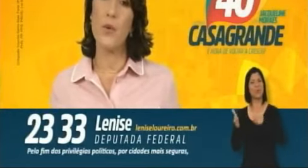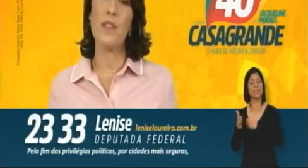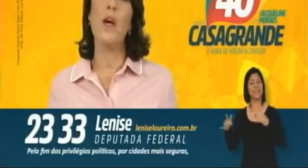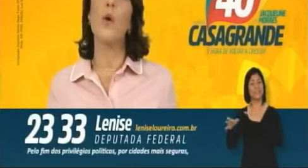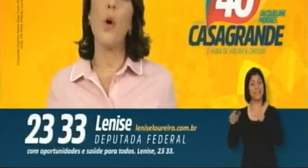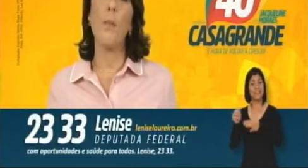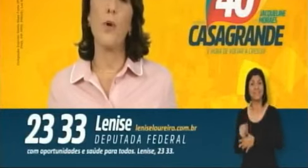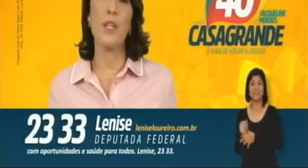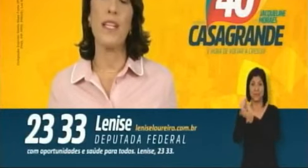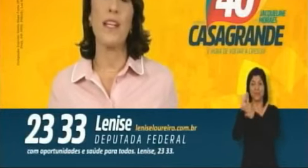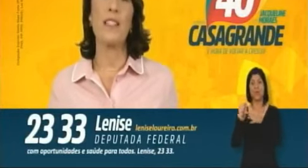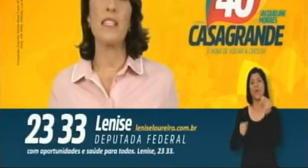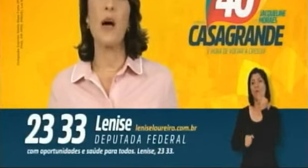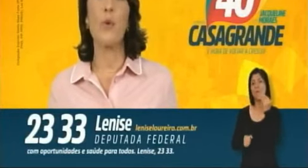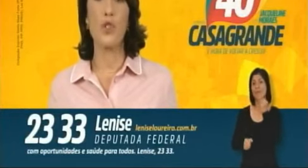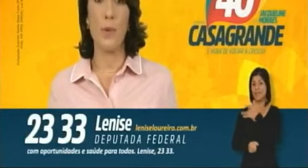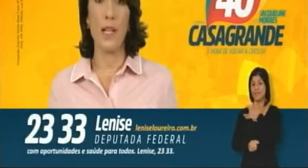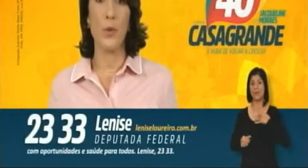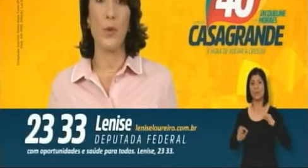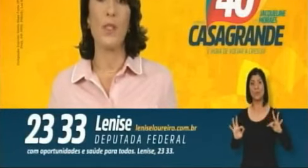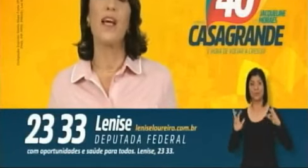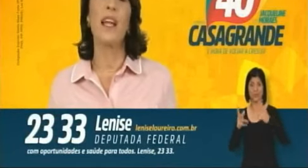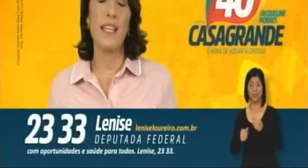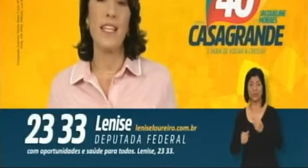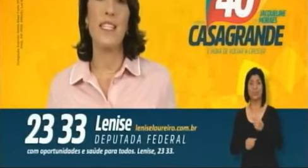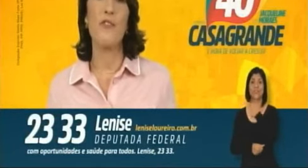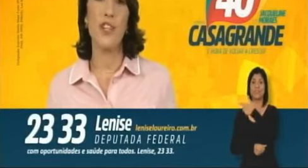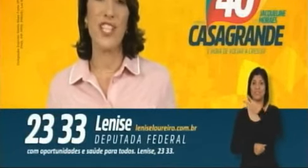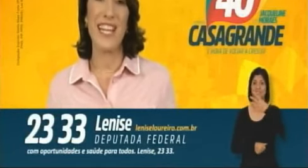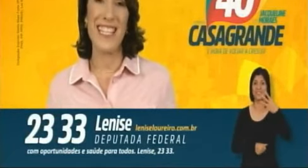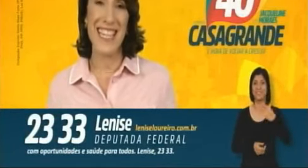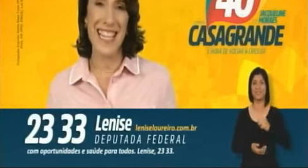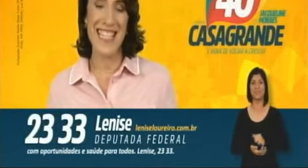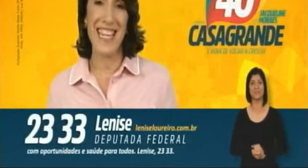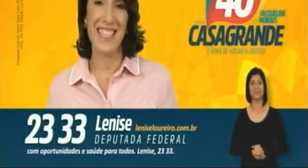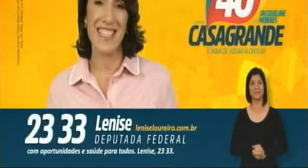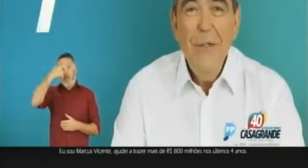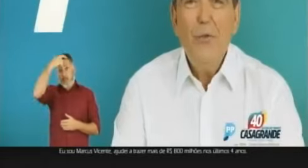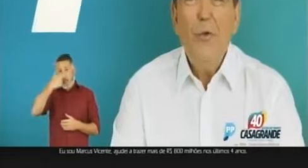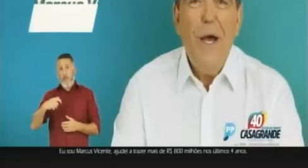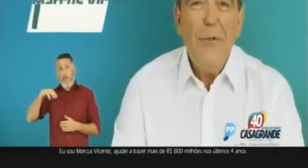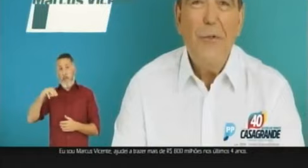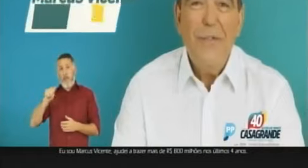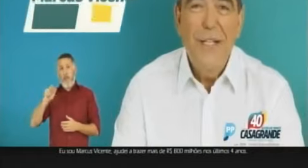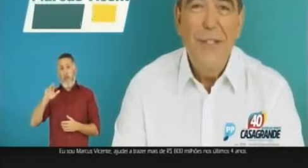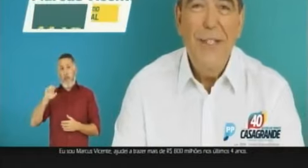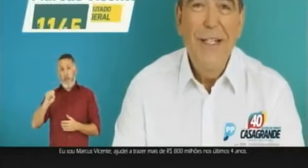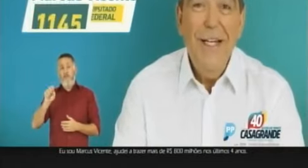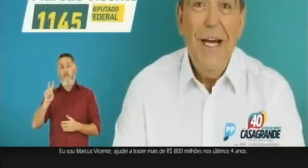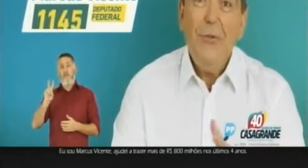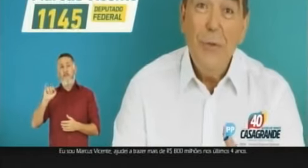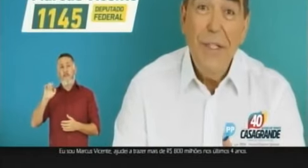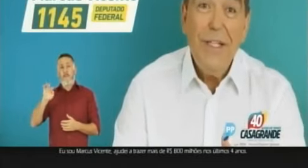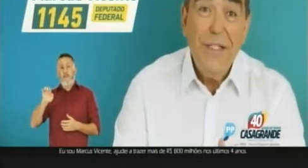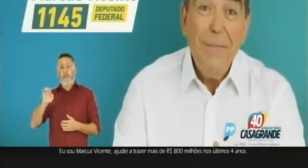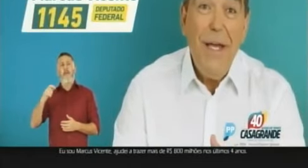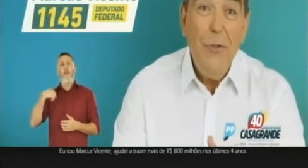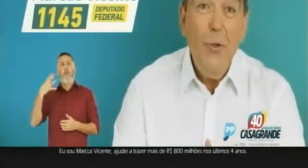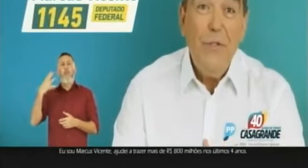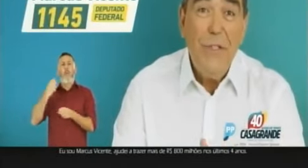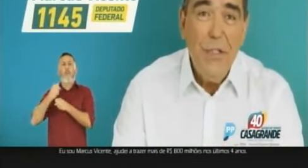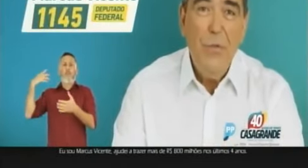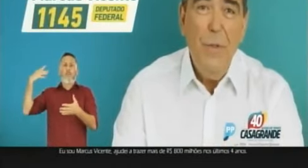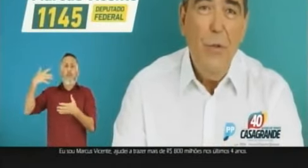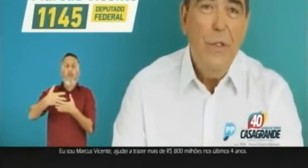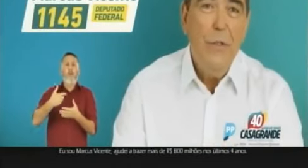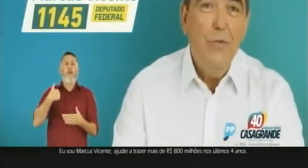seguras, com oportunidades de saúde para todos. Lenise, 2333. Eu sou Marcos Vicente. Ajudei a trazer mais de